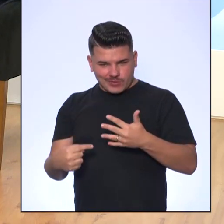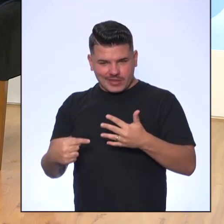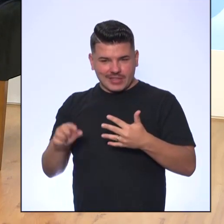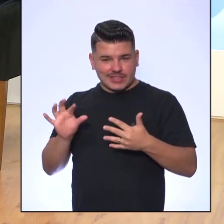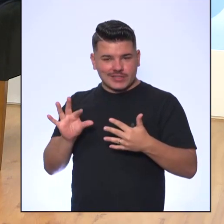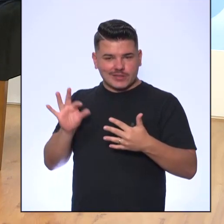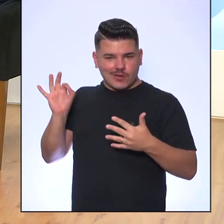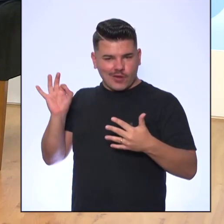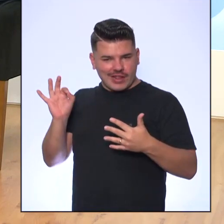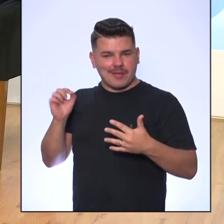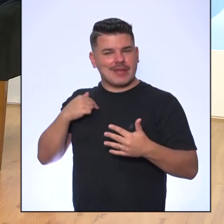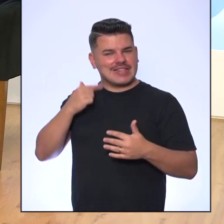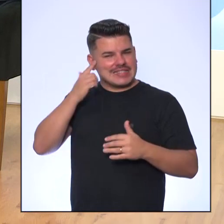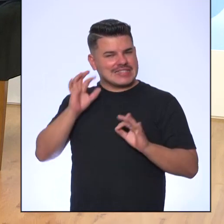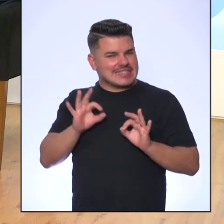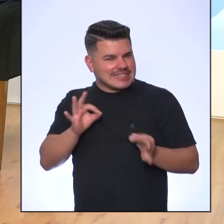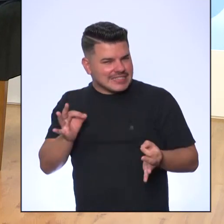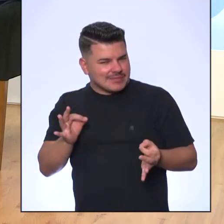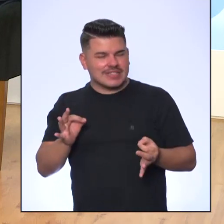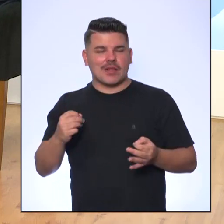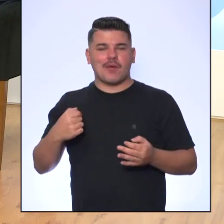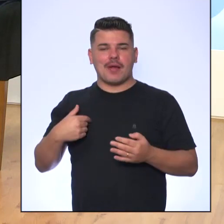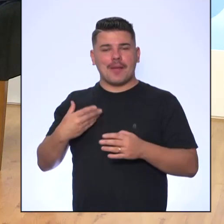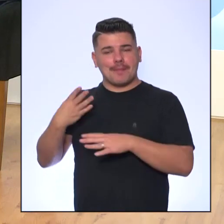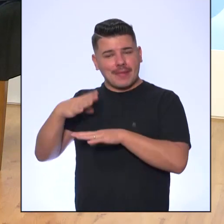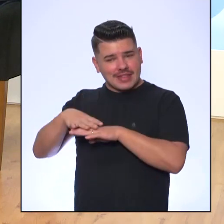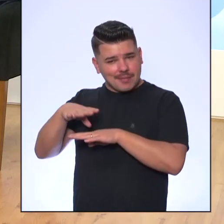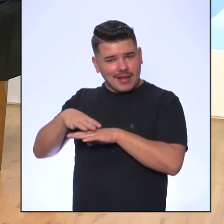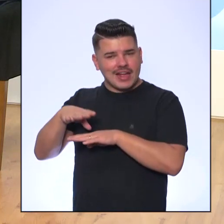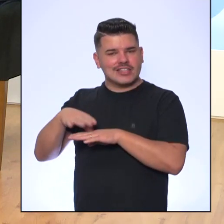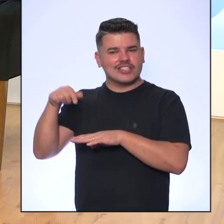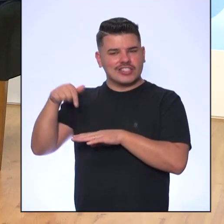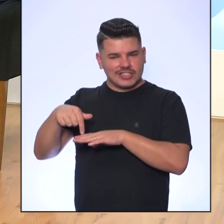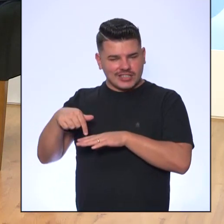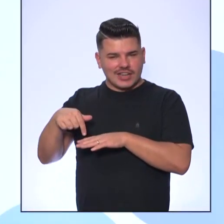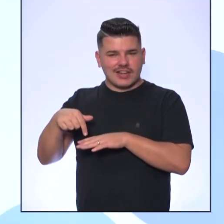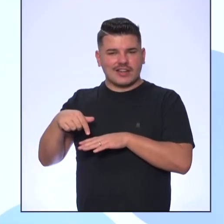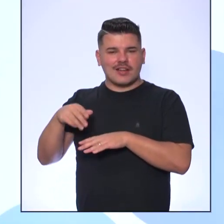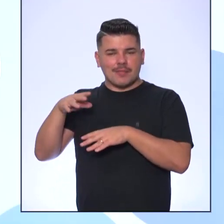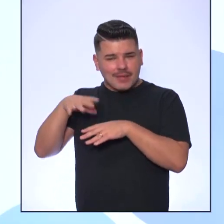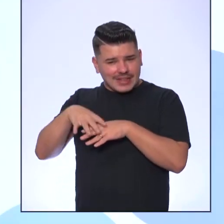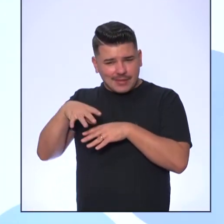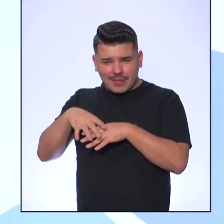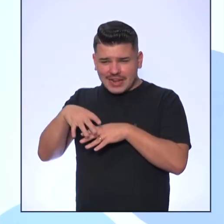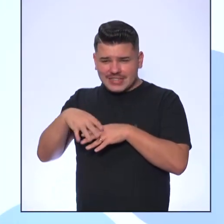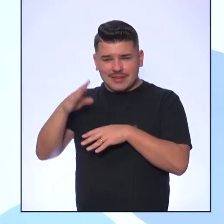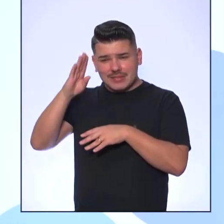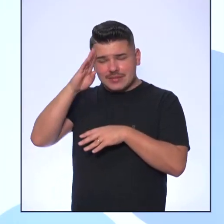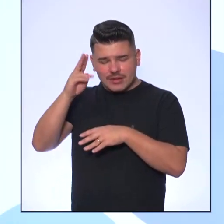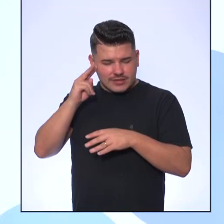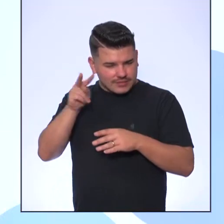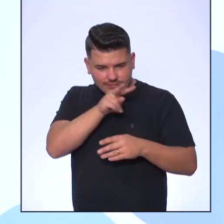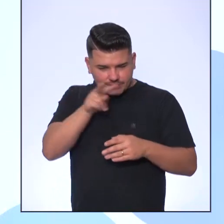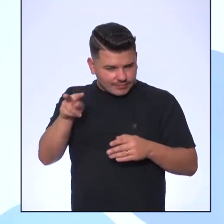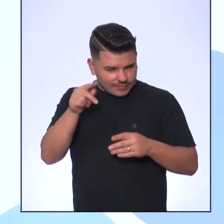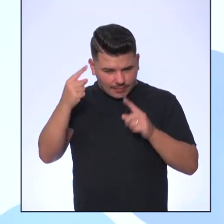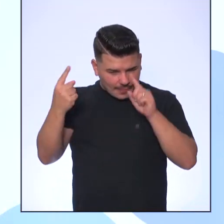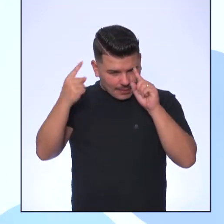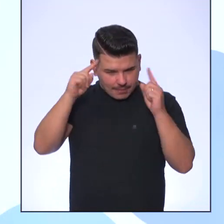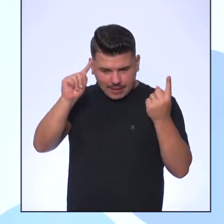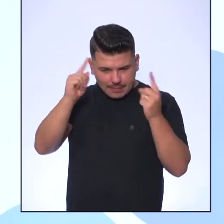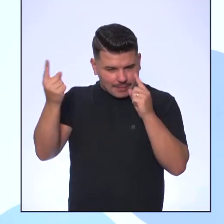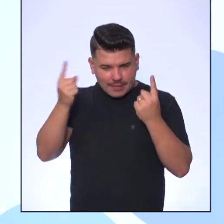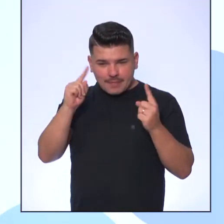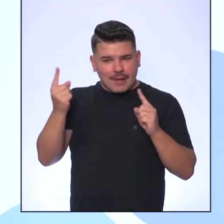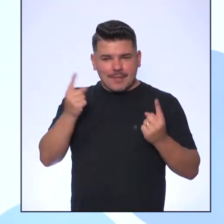simples, né? Ou seja, a matemática aqui está ligada umbilicalmente à interpretação. Você tem